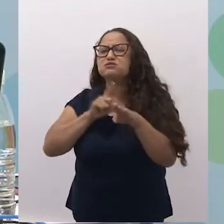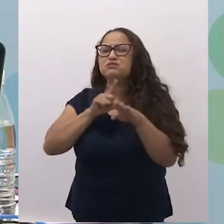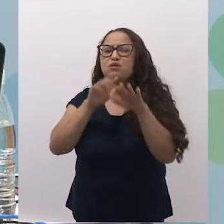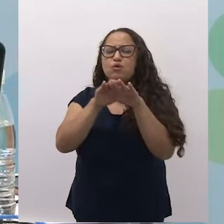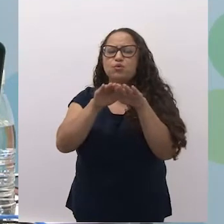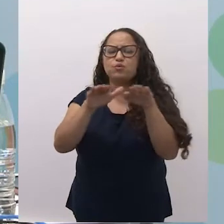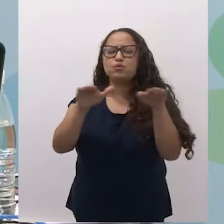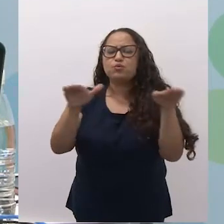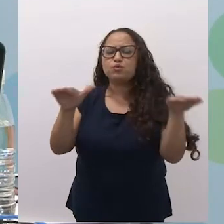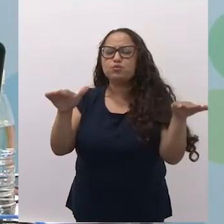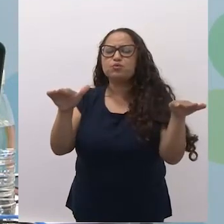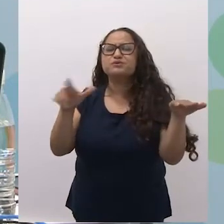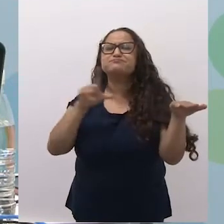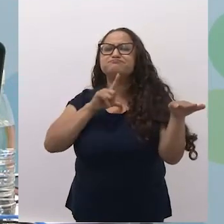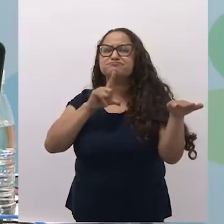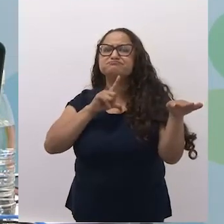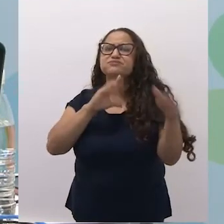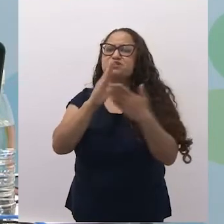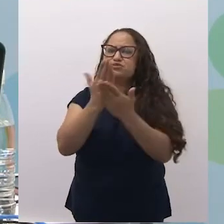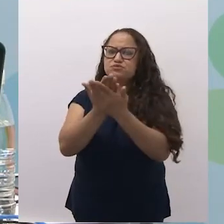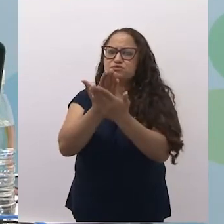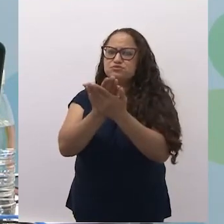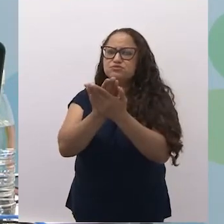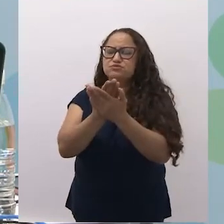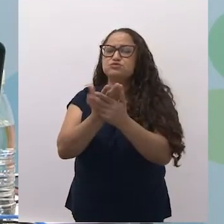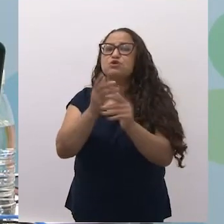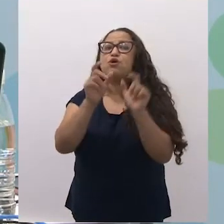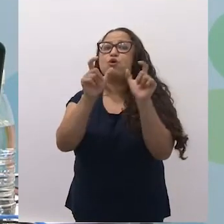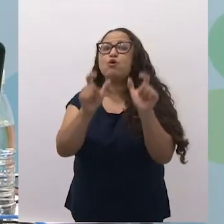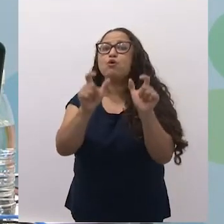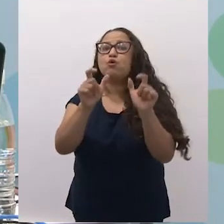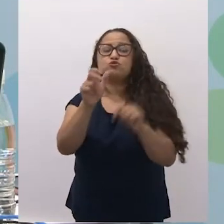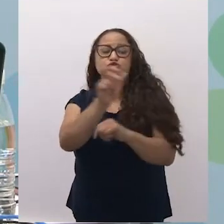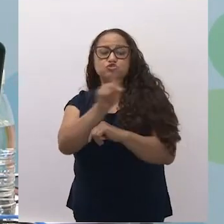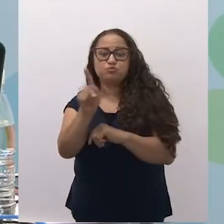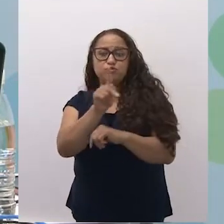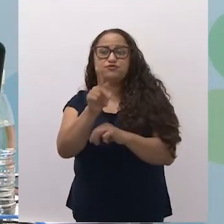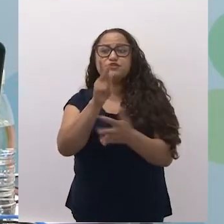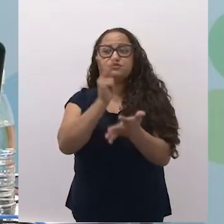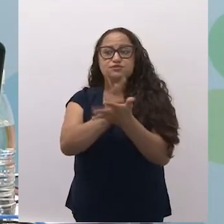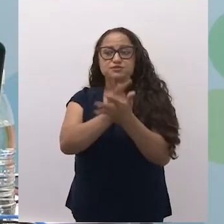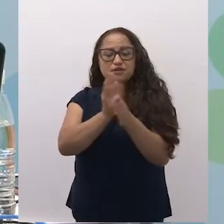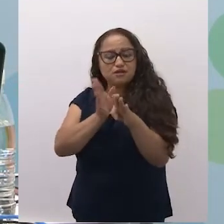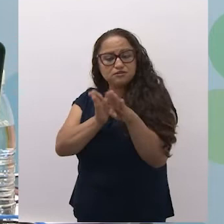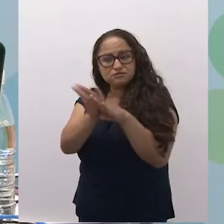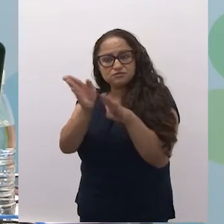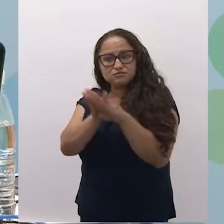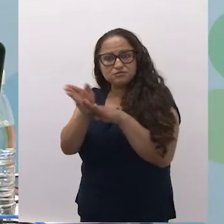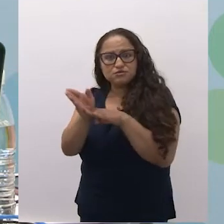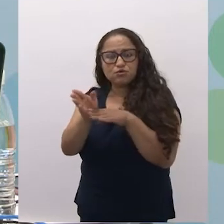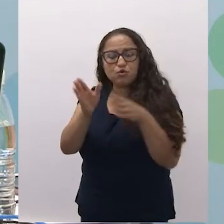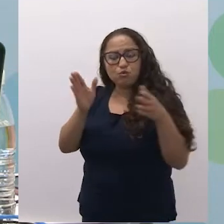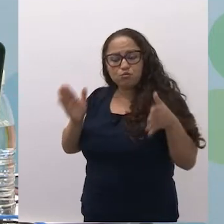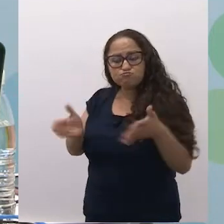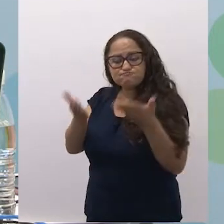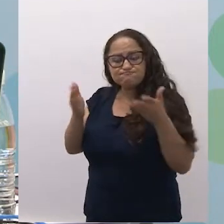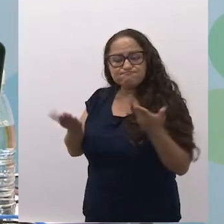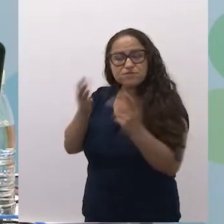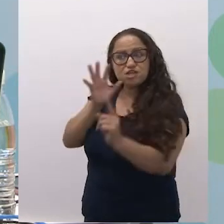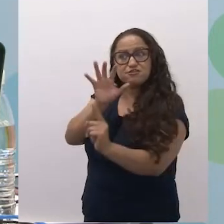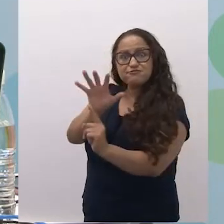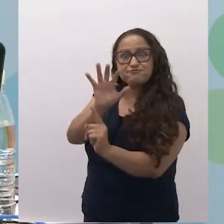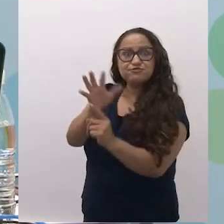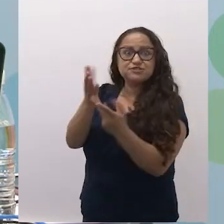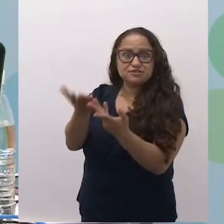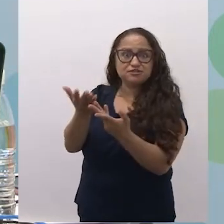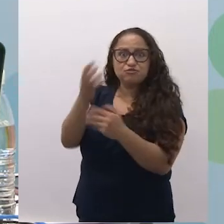horizontalização dos estudos, aonde o professor entra muito mais como orientador, como direcionador do aprendizado,